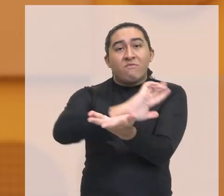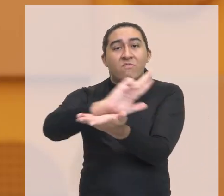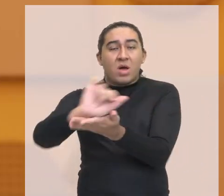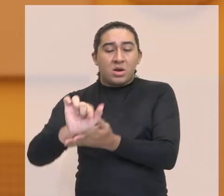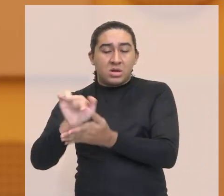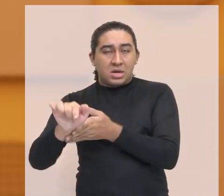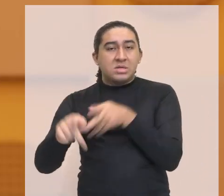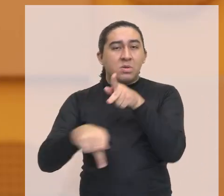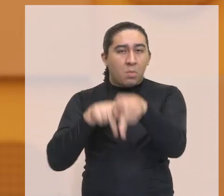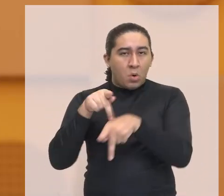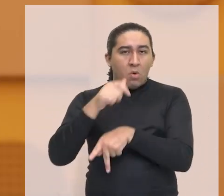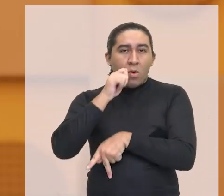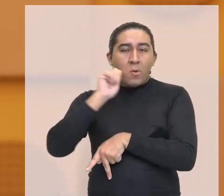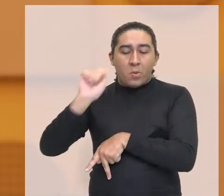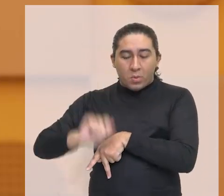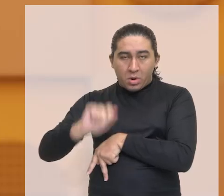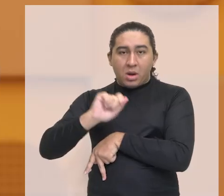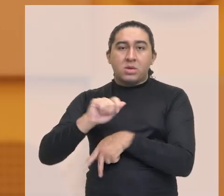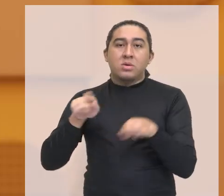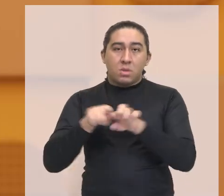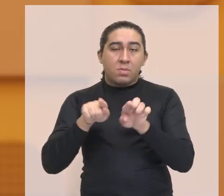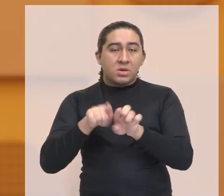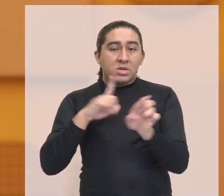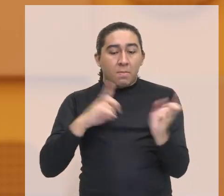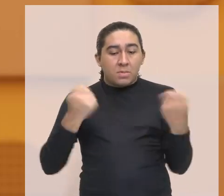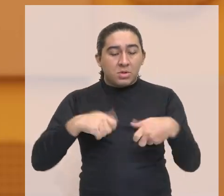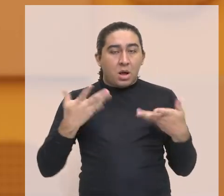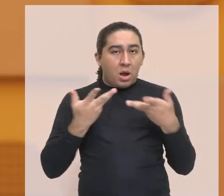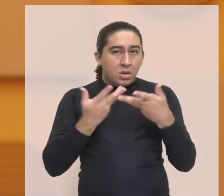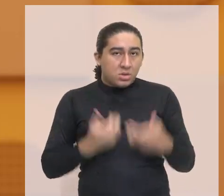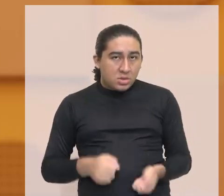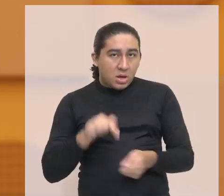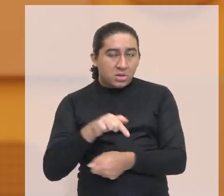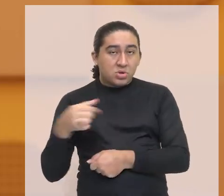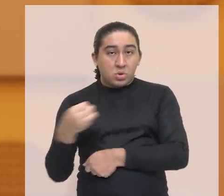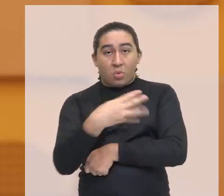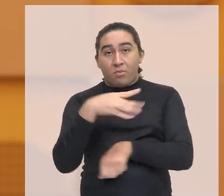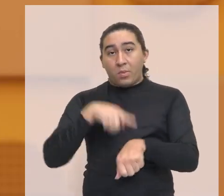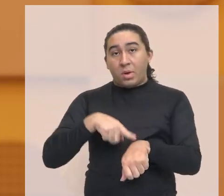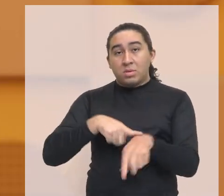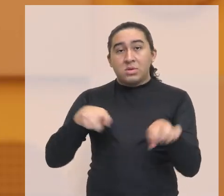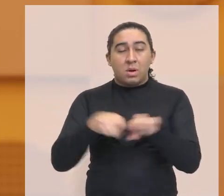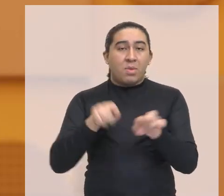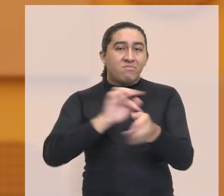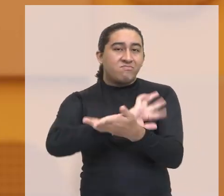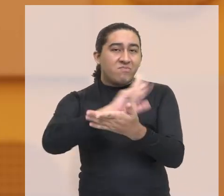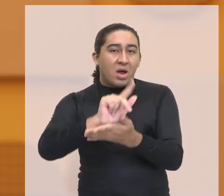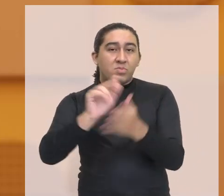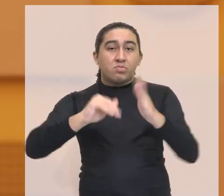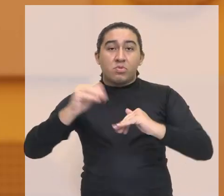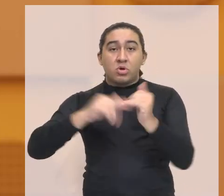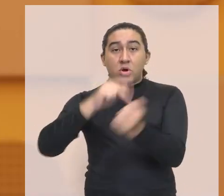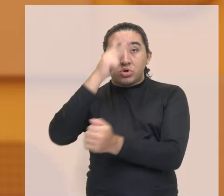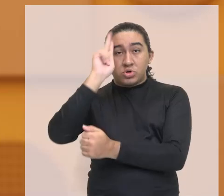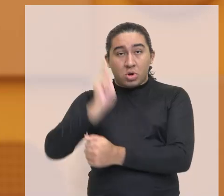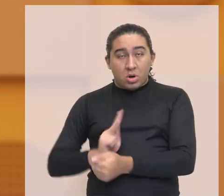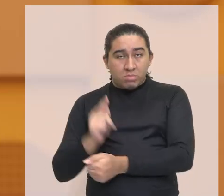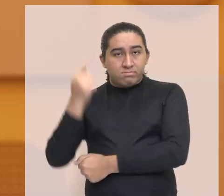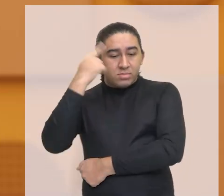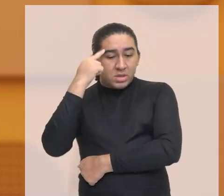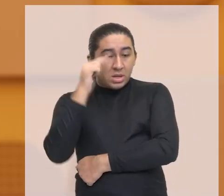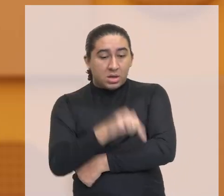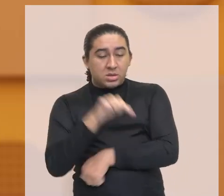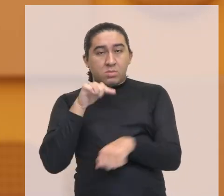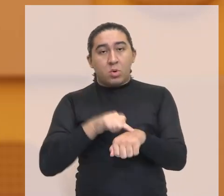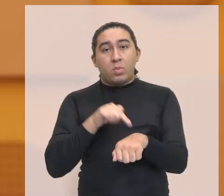ucranianos tiveram que aderir a esse novo momento, e muitos historiadores dizem que foi